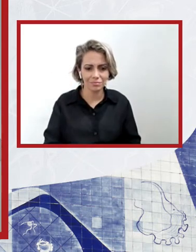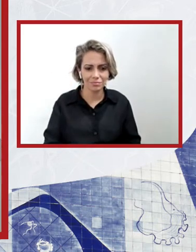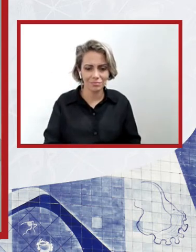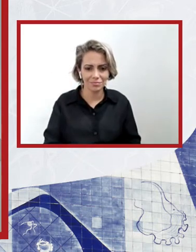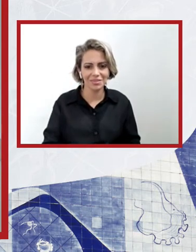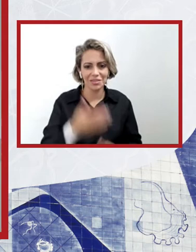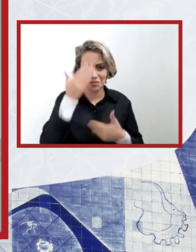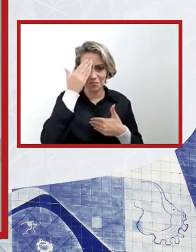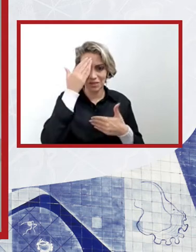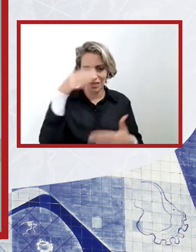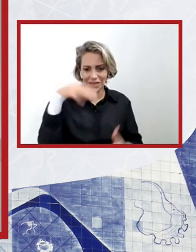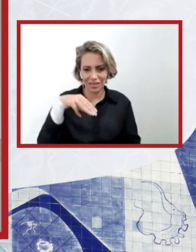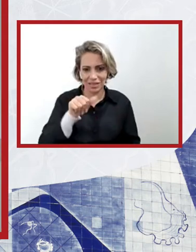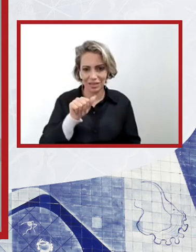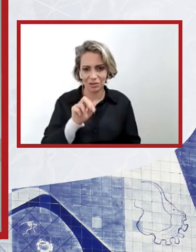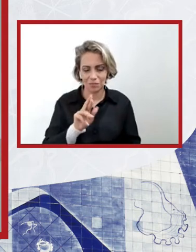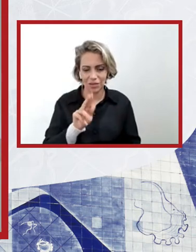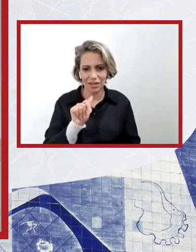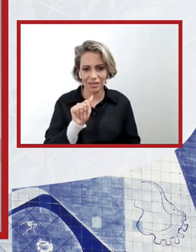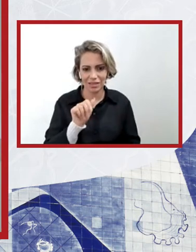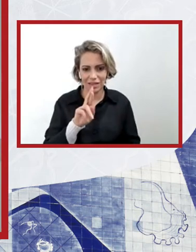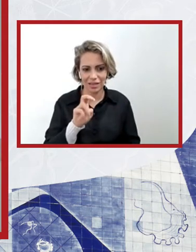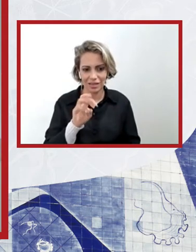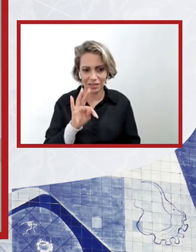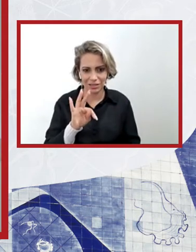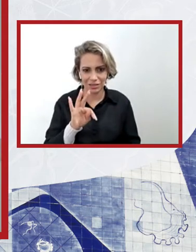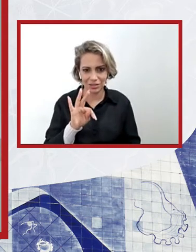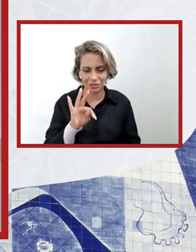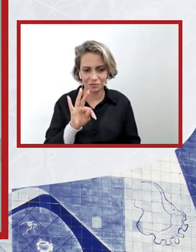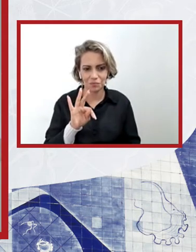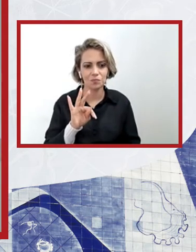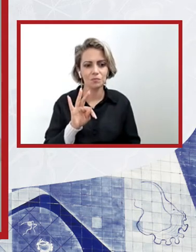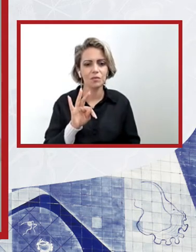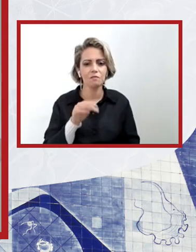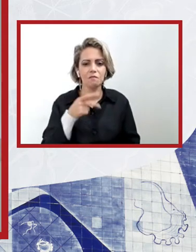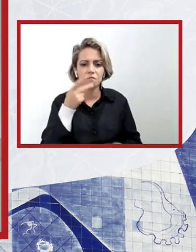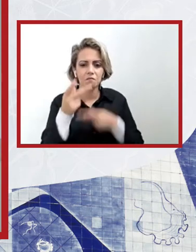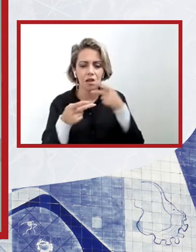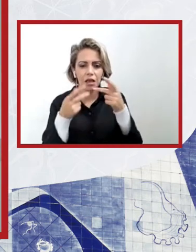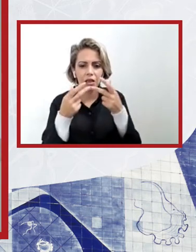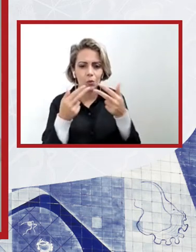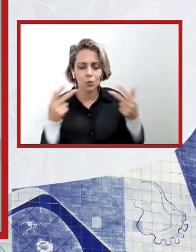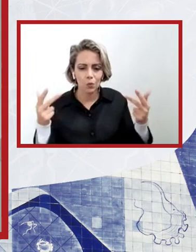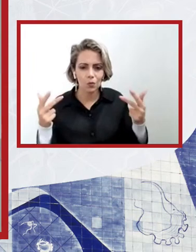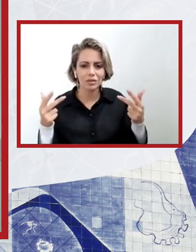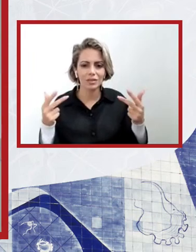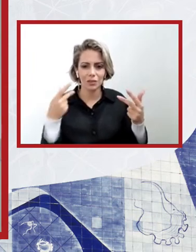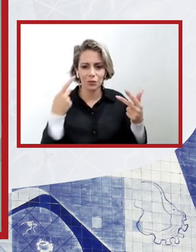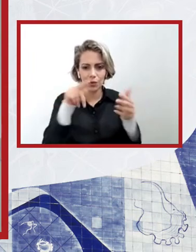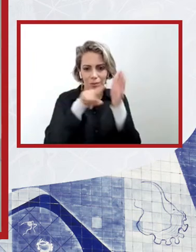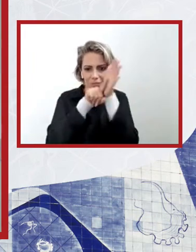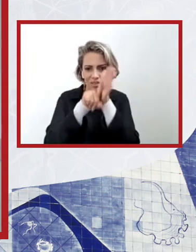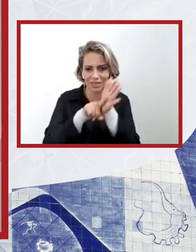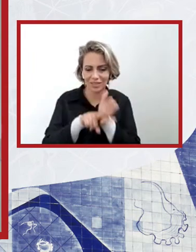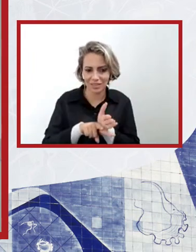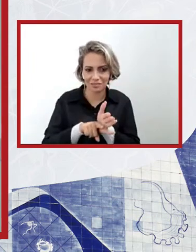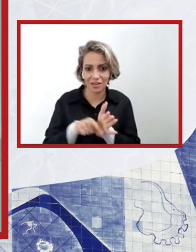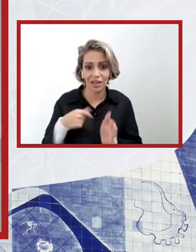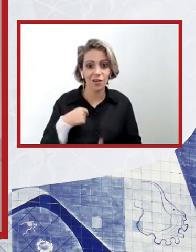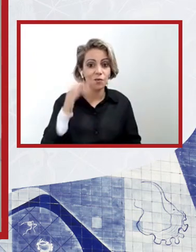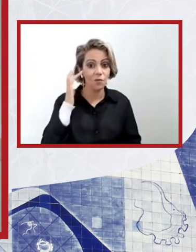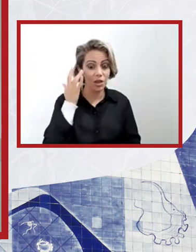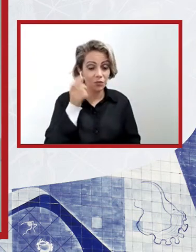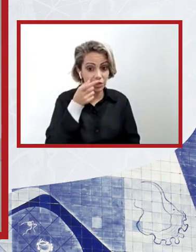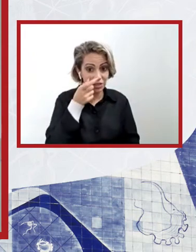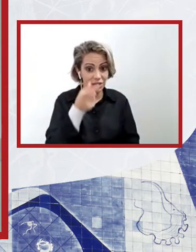Obrigada, Margarete, pelas suas colocações também, por trazer aí a sua pesquisa. Eu acho que foi bastante interessante, assim,